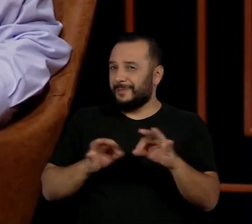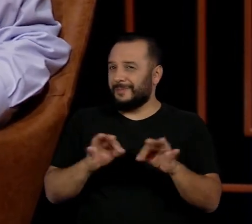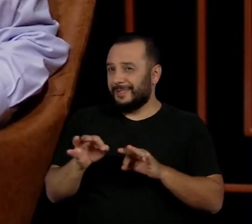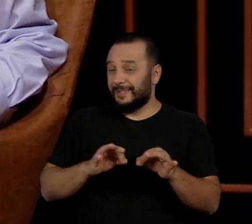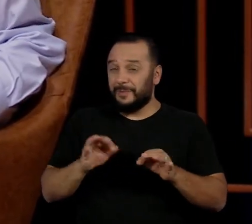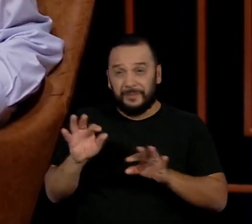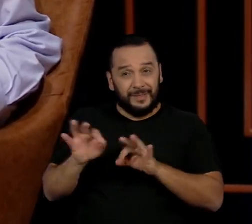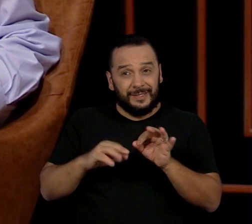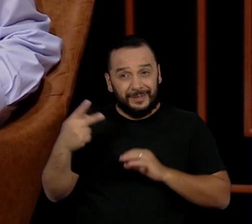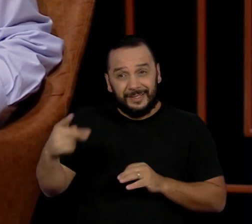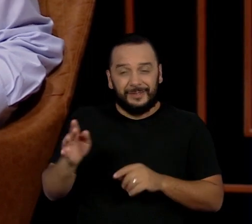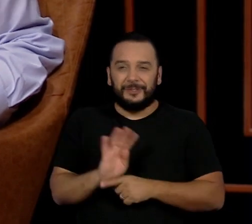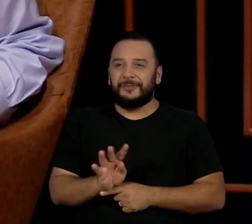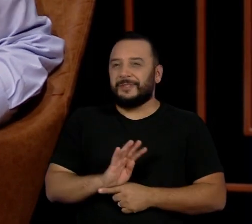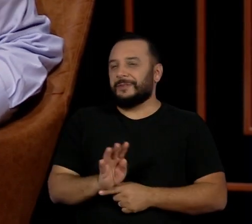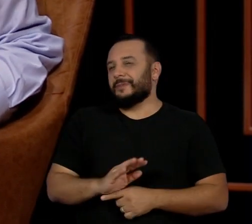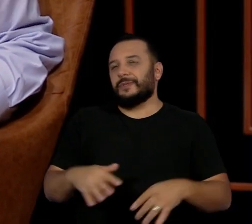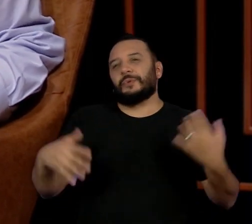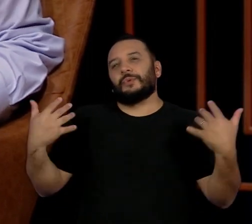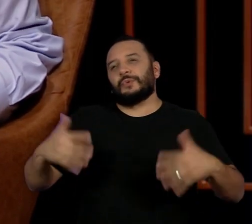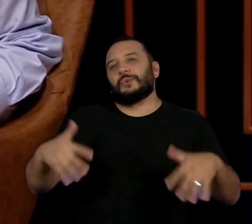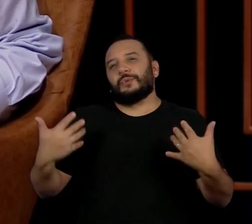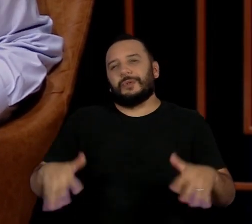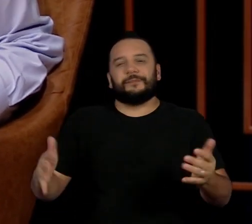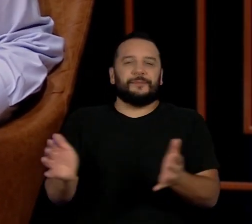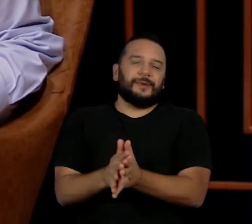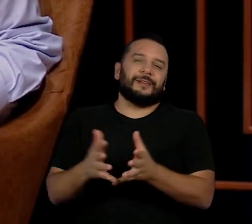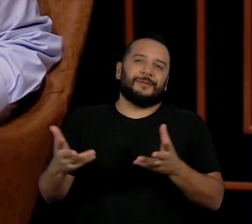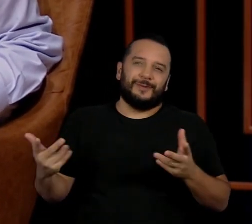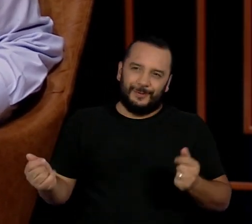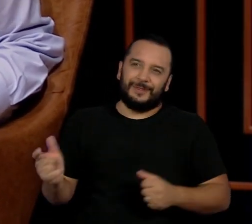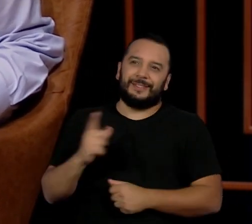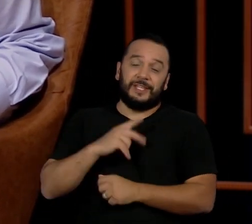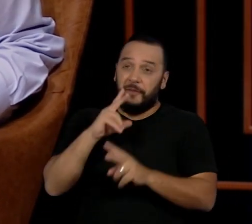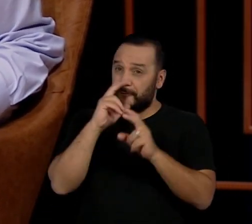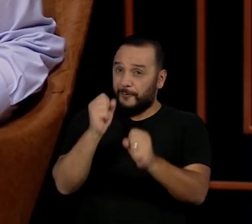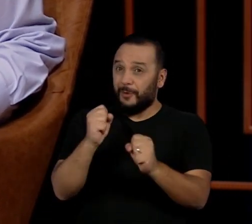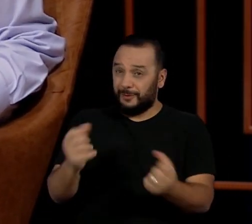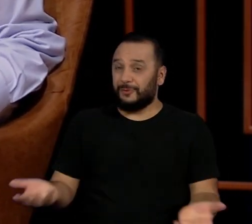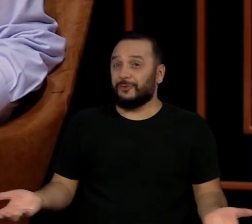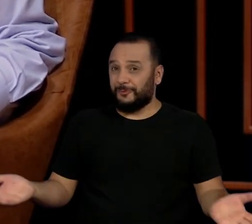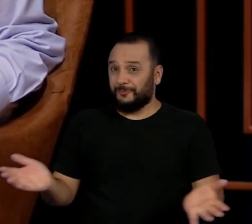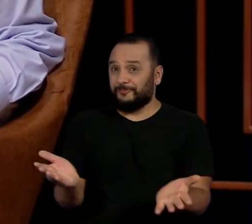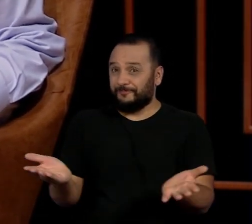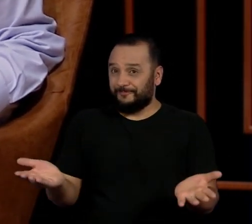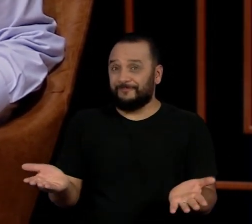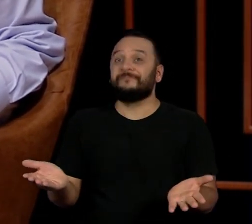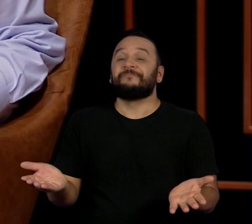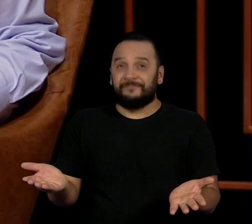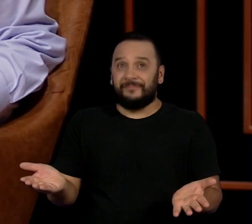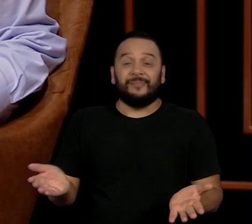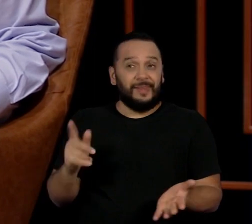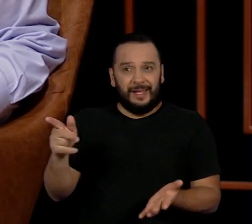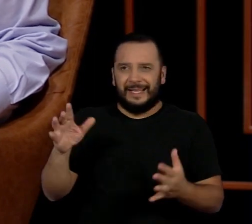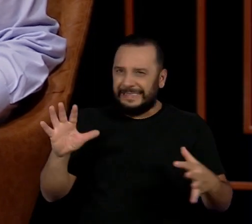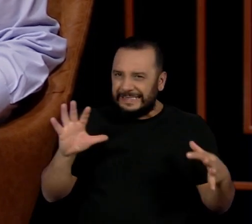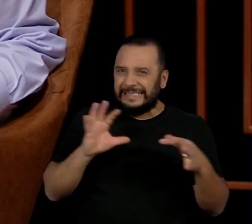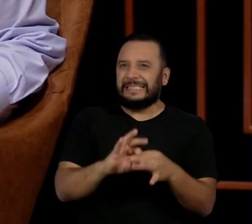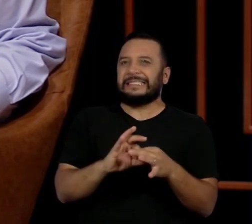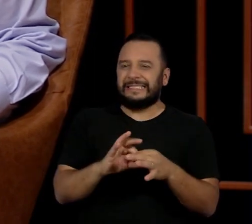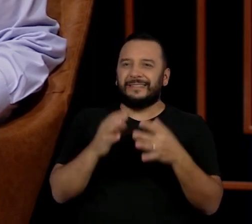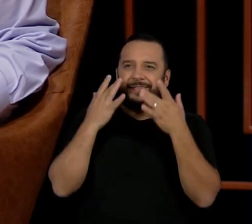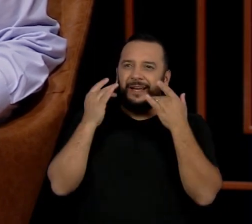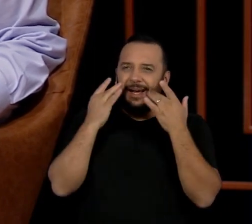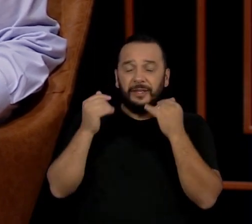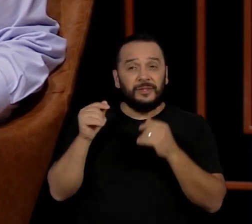para os filmes é uma coisa riquíssima, profunda, forte, entendeu? Tem um parentesco com o teatro, apesar de eu achar que ele nunca